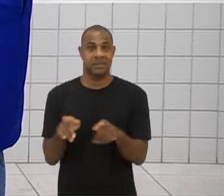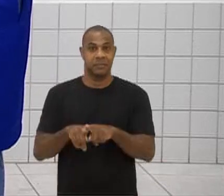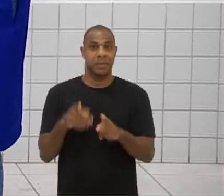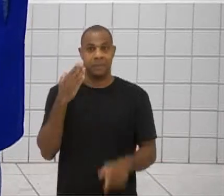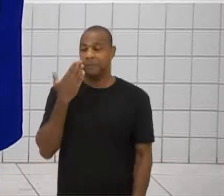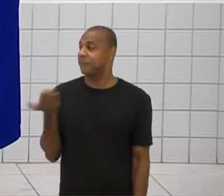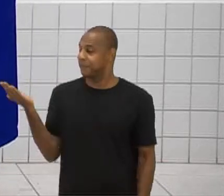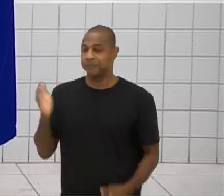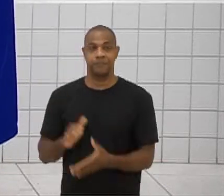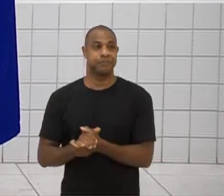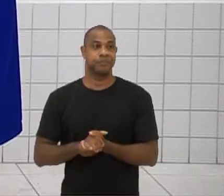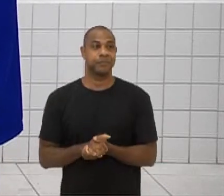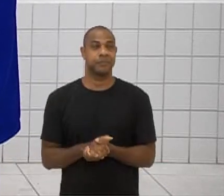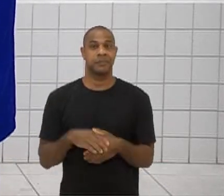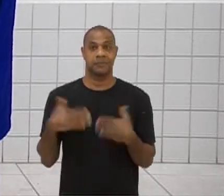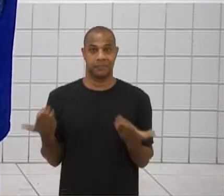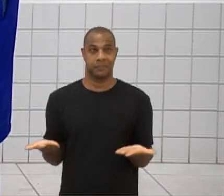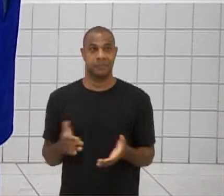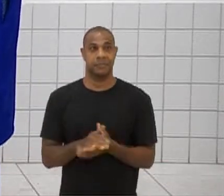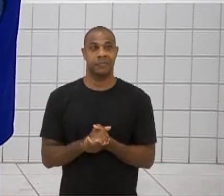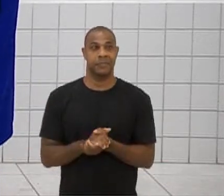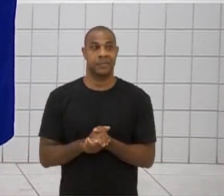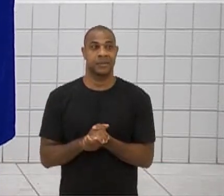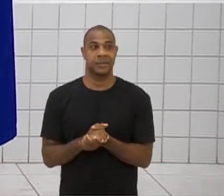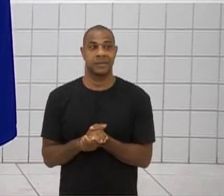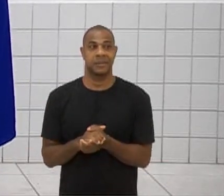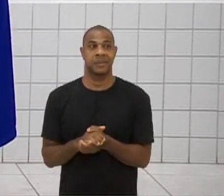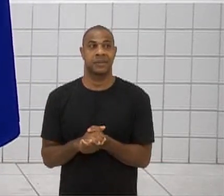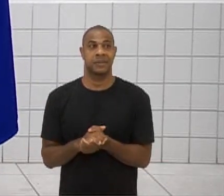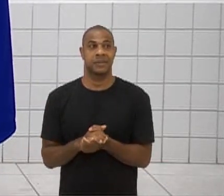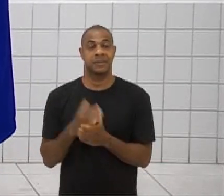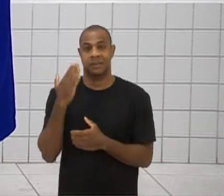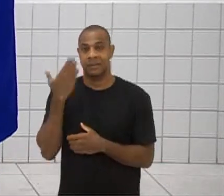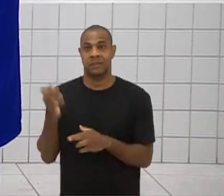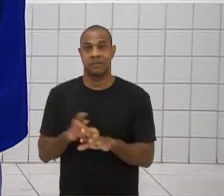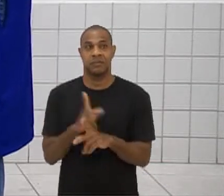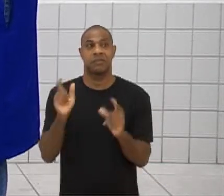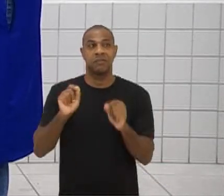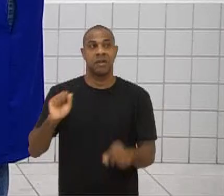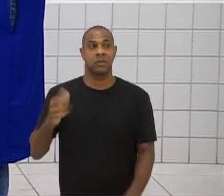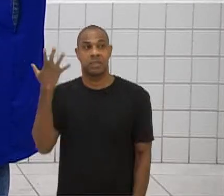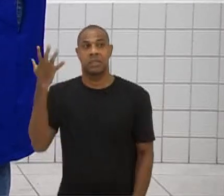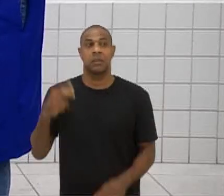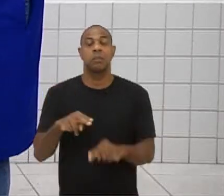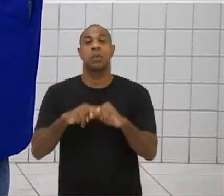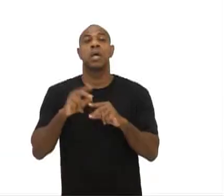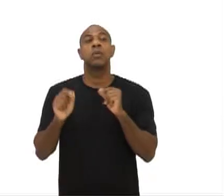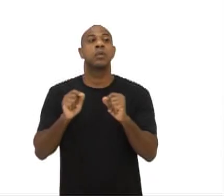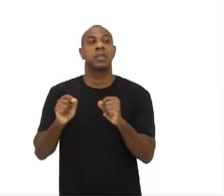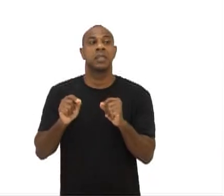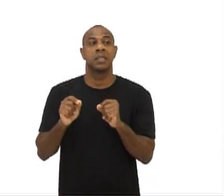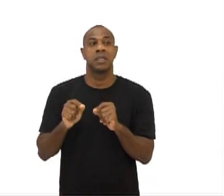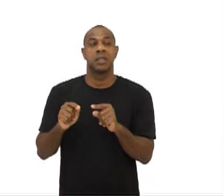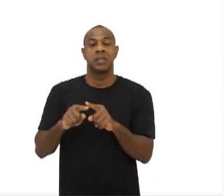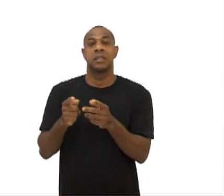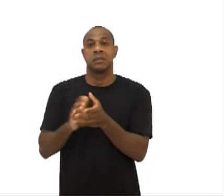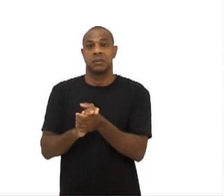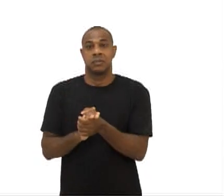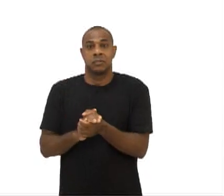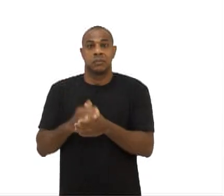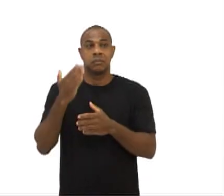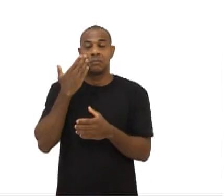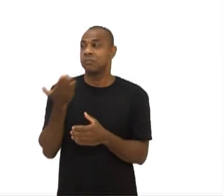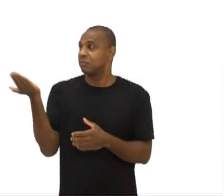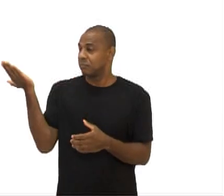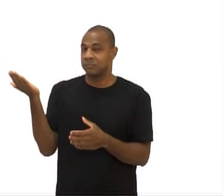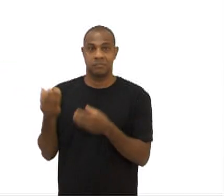diferente. Vamos para a próxima. E por que essa diferença? A diferença vai acontecer por causa dos parâmetros, certo?